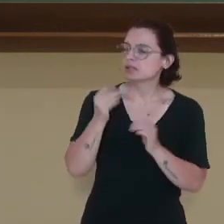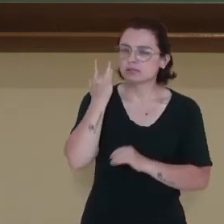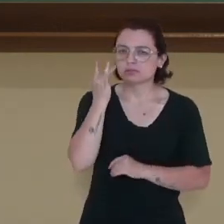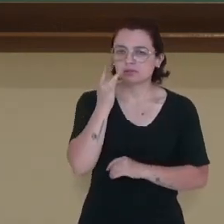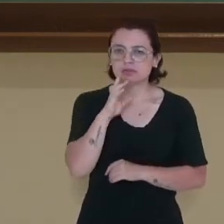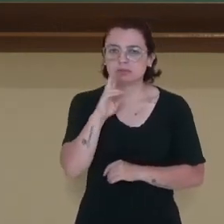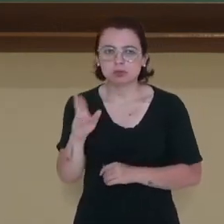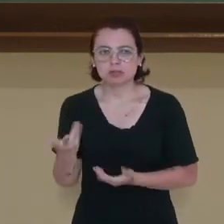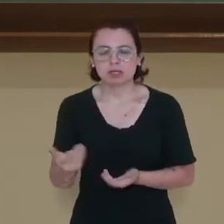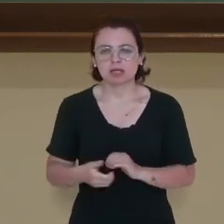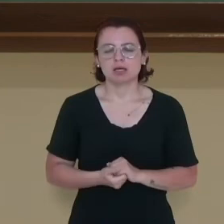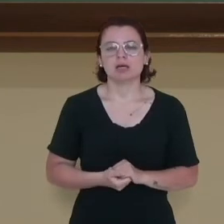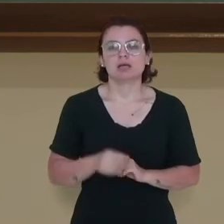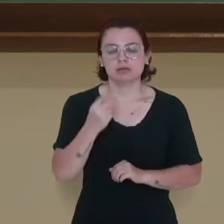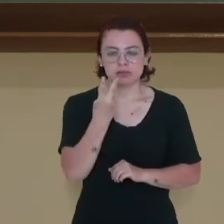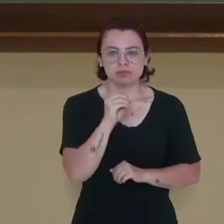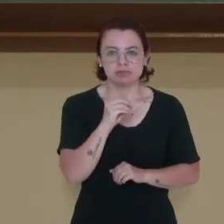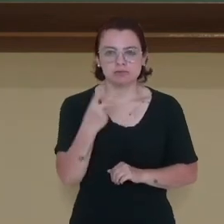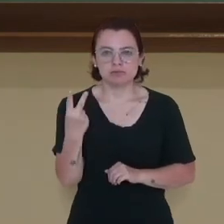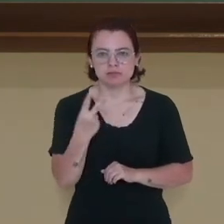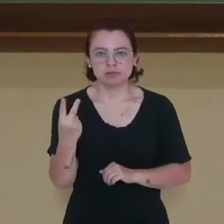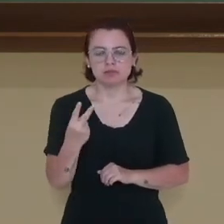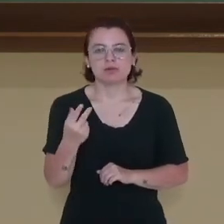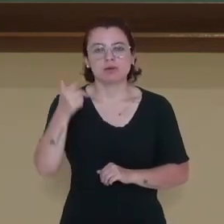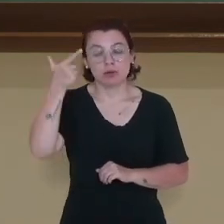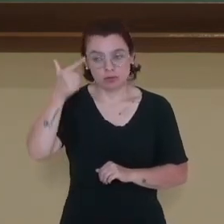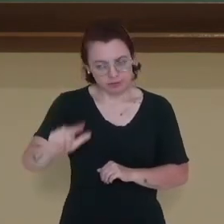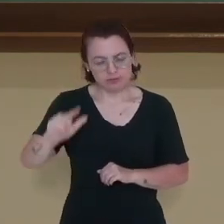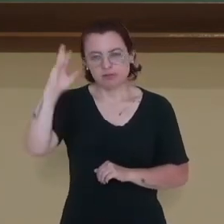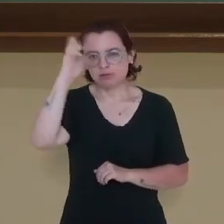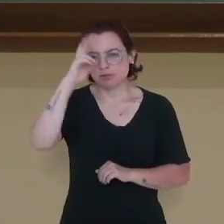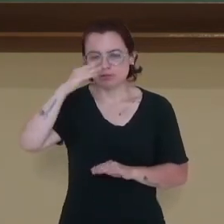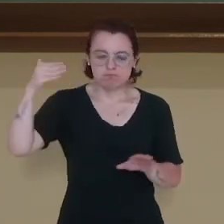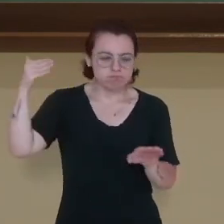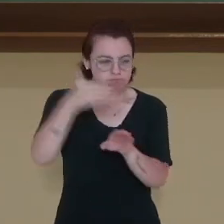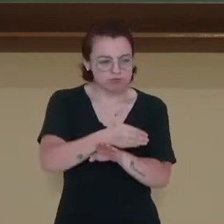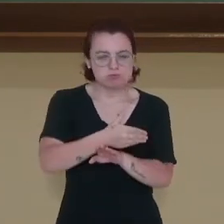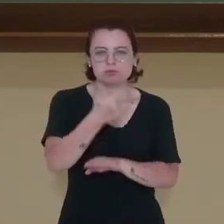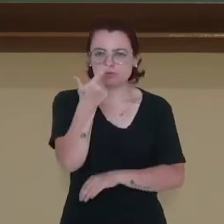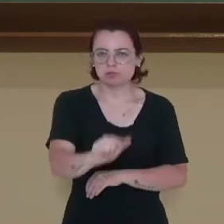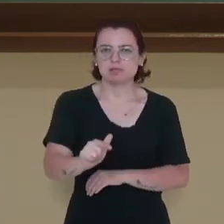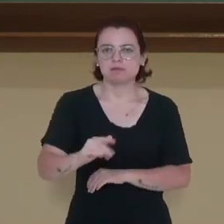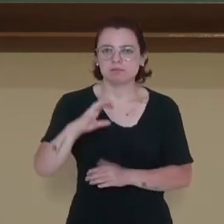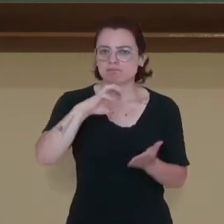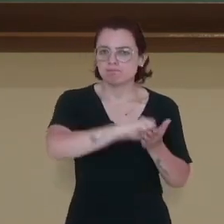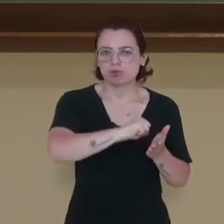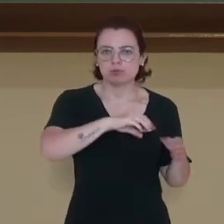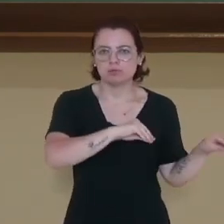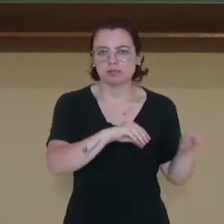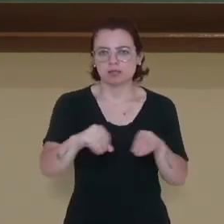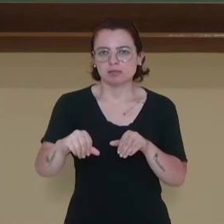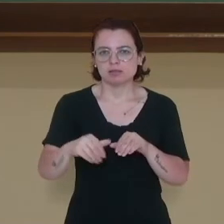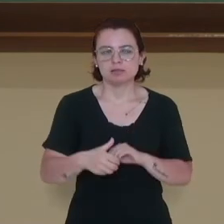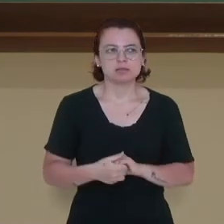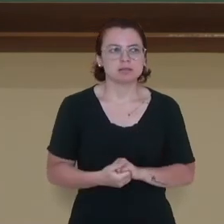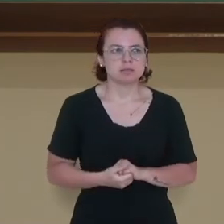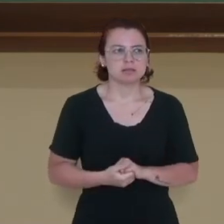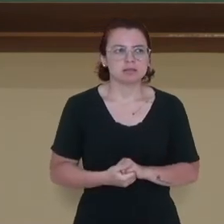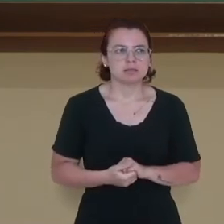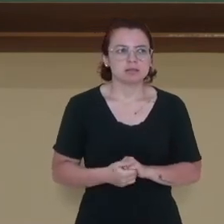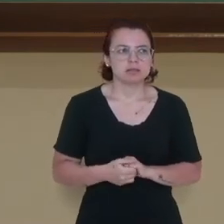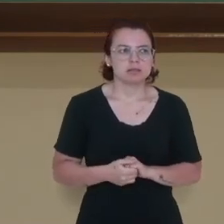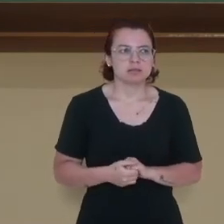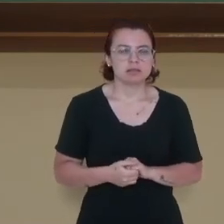Em 2022, a Ucrânia foi novamente invadida pela Rússia, em que a Ucrânia esperava